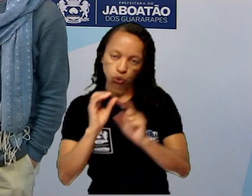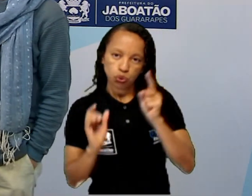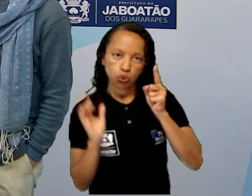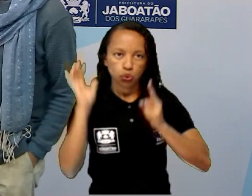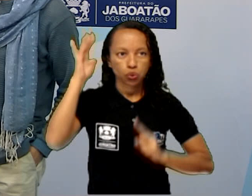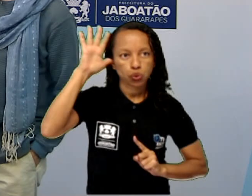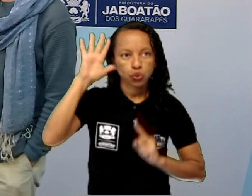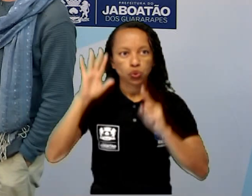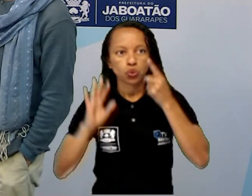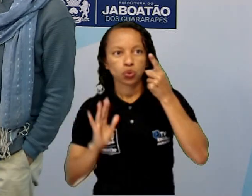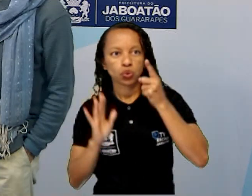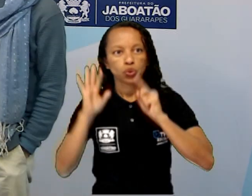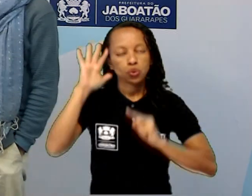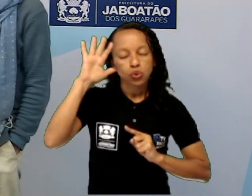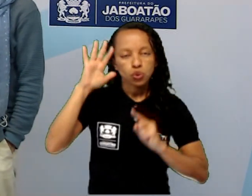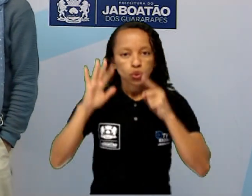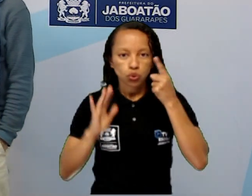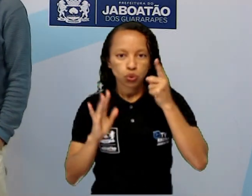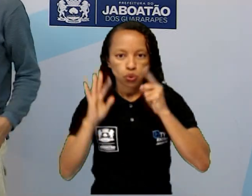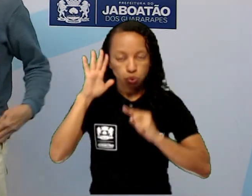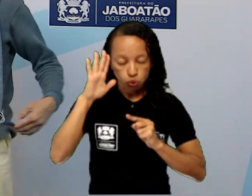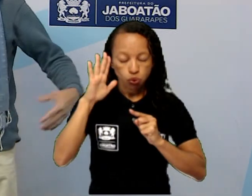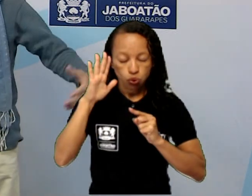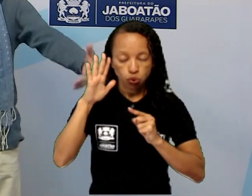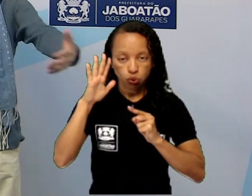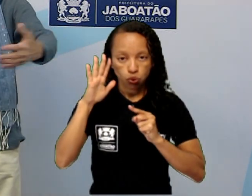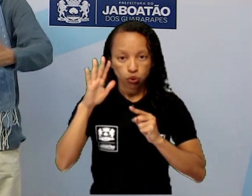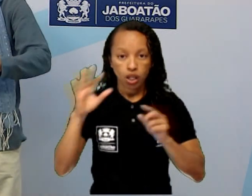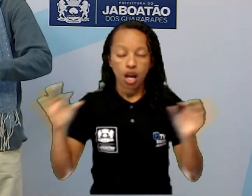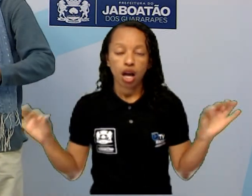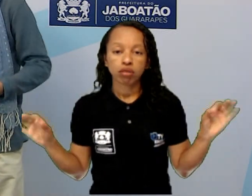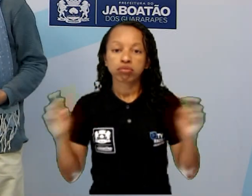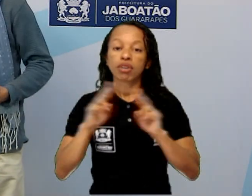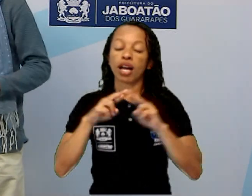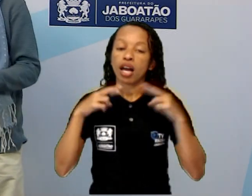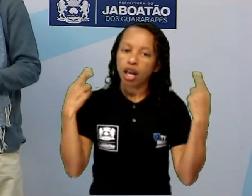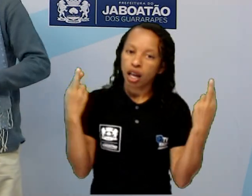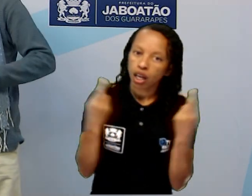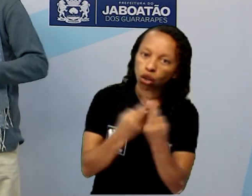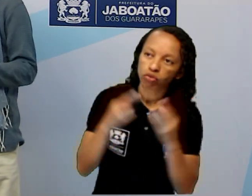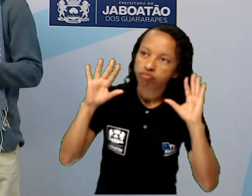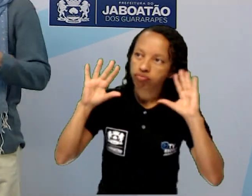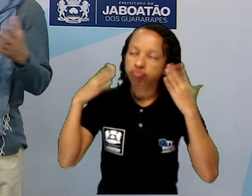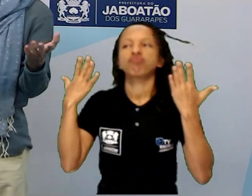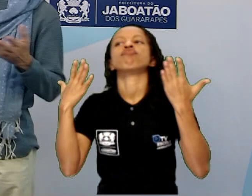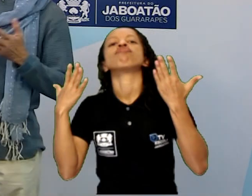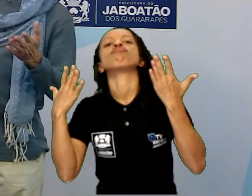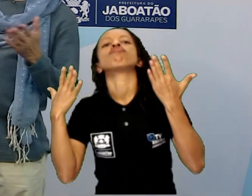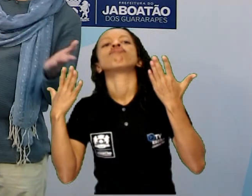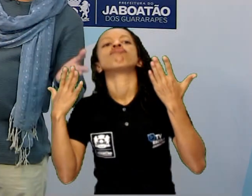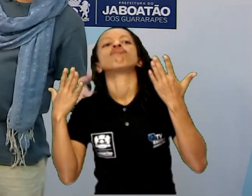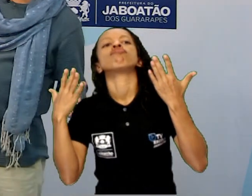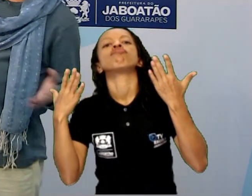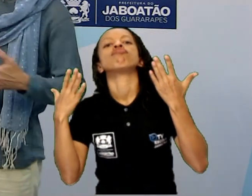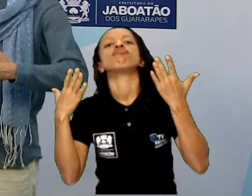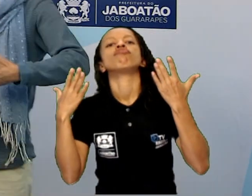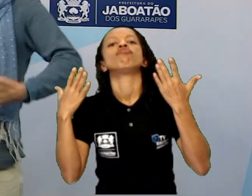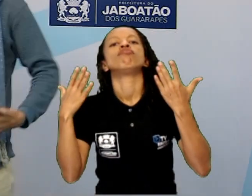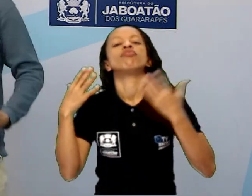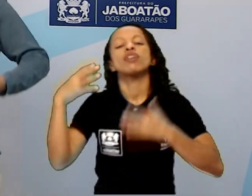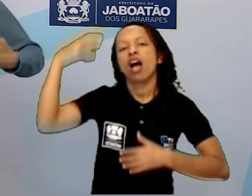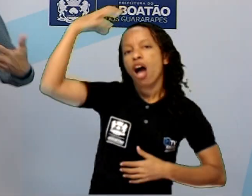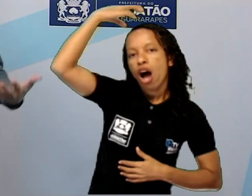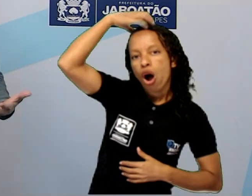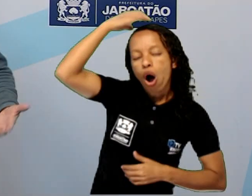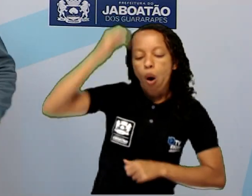momesco? Porque ele encerra as festividades, né? Ele reúne as festividades em homenagem ao rei Momo, que é um rei